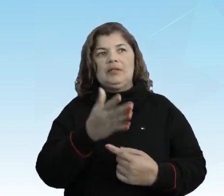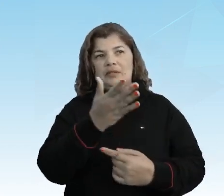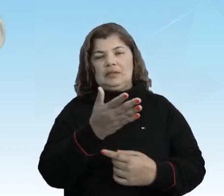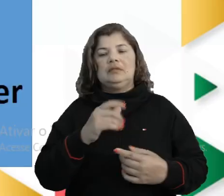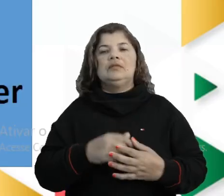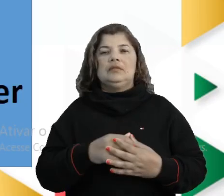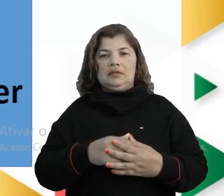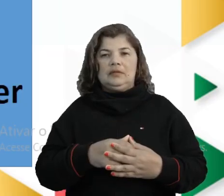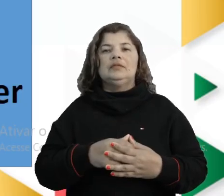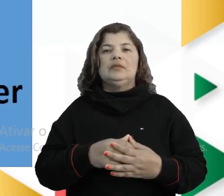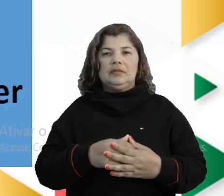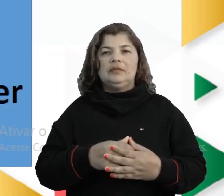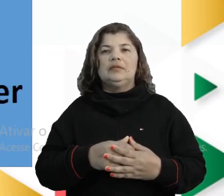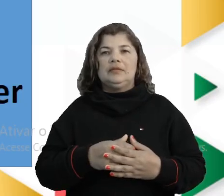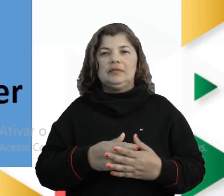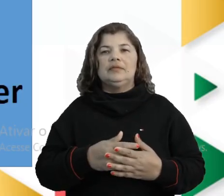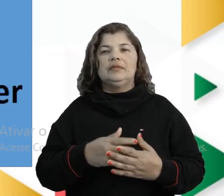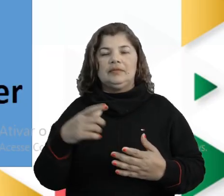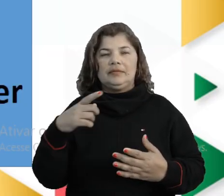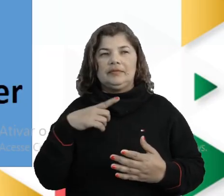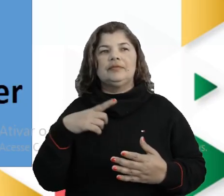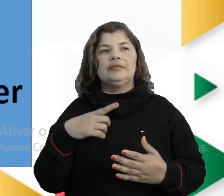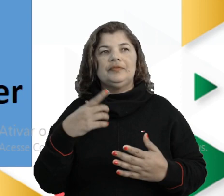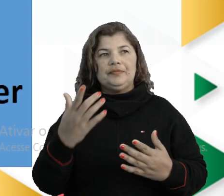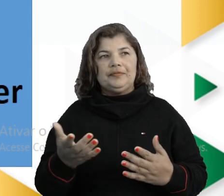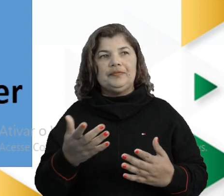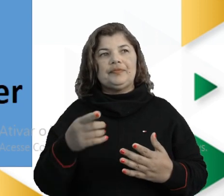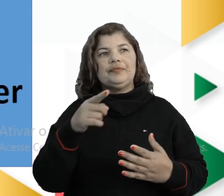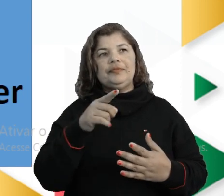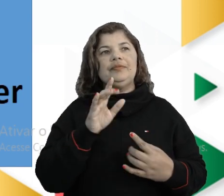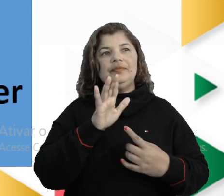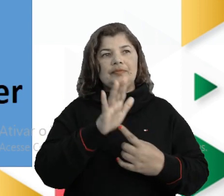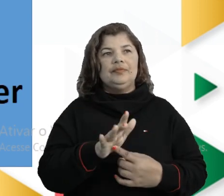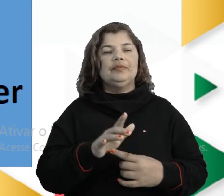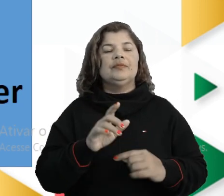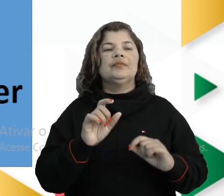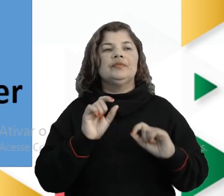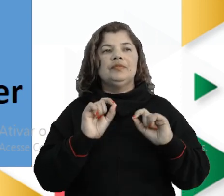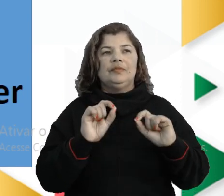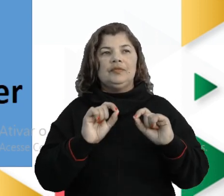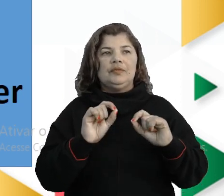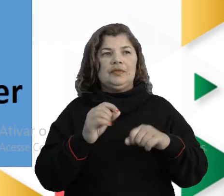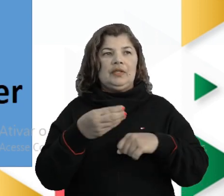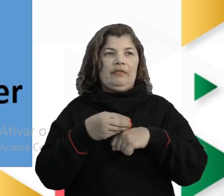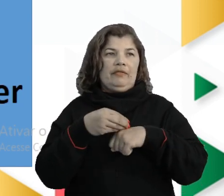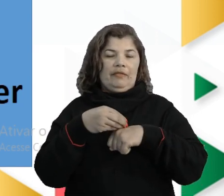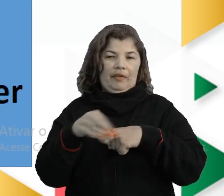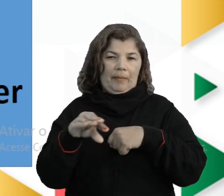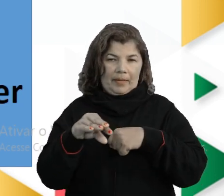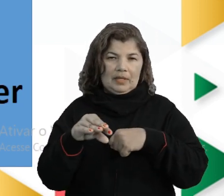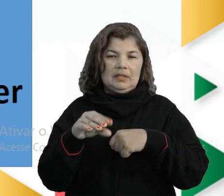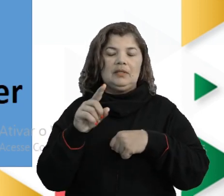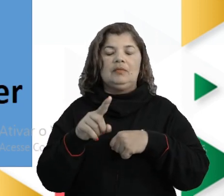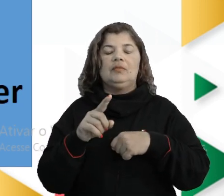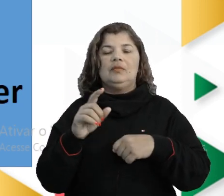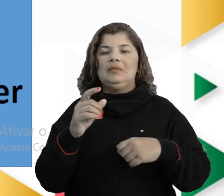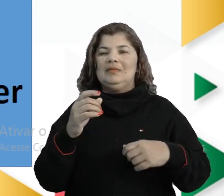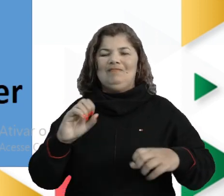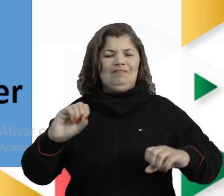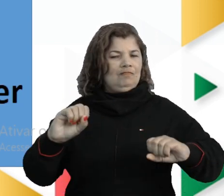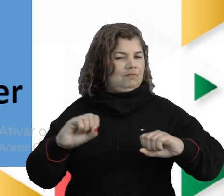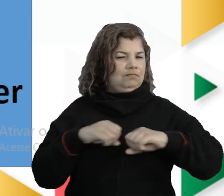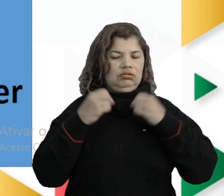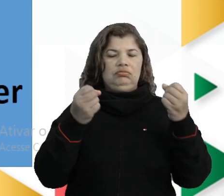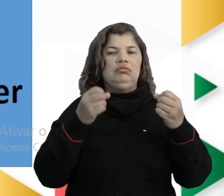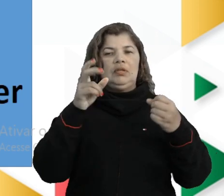aqui. Justamente, olha essa informação. Pode ler, professor. Essa aí é o seguinte, pessoal. Essa revolta dos padres, a